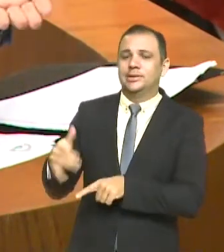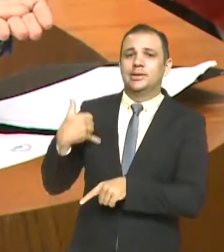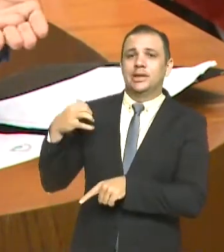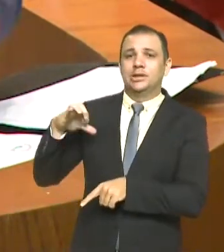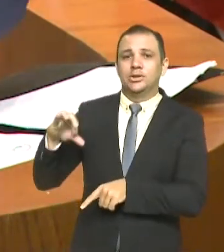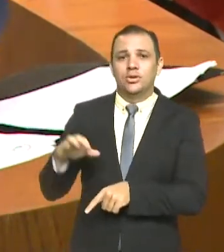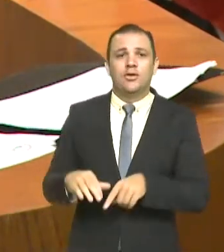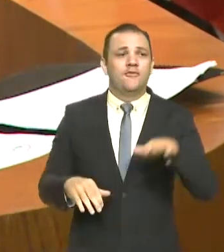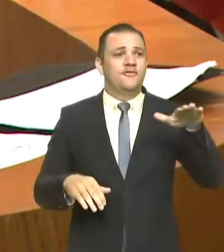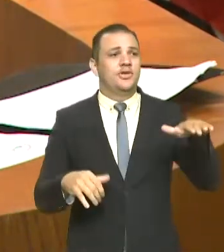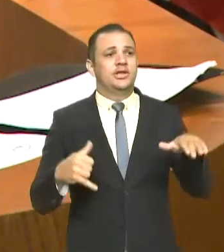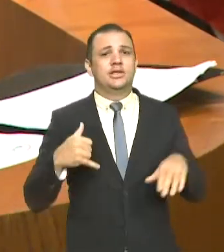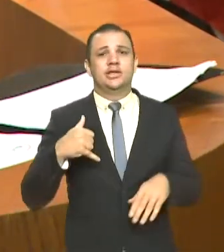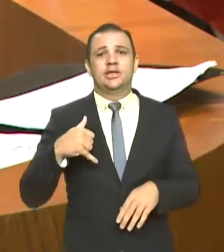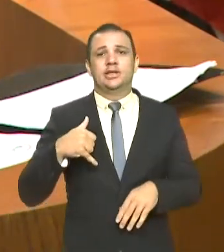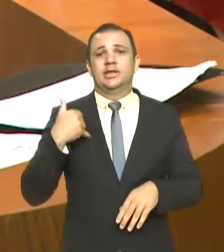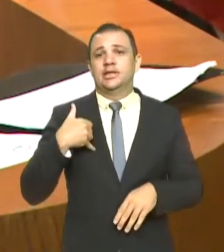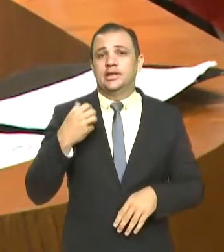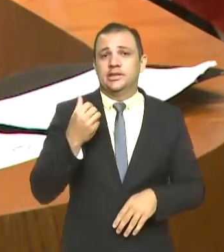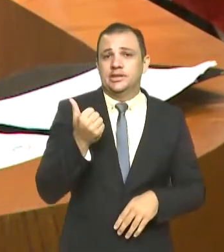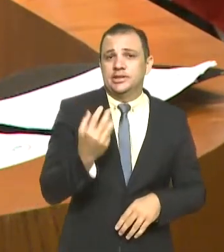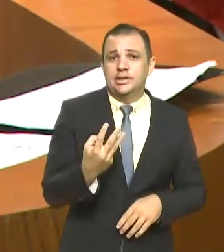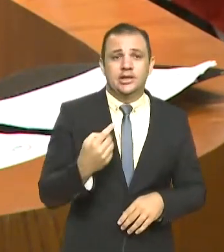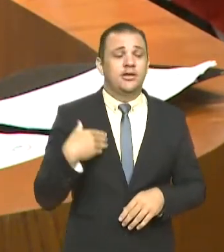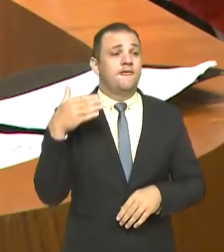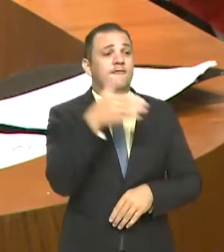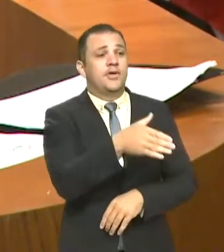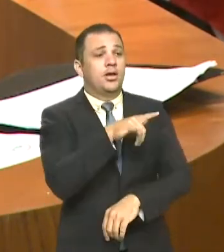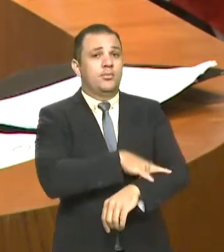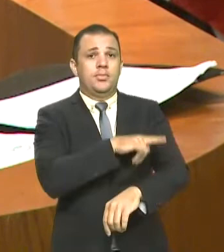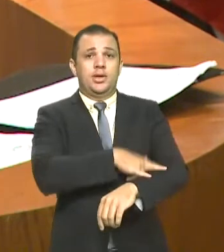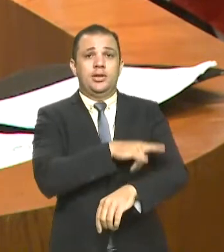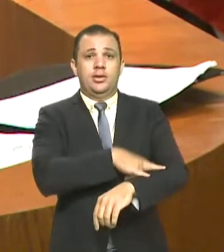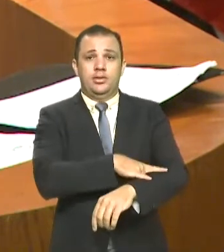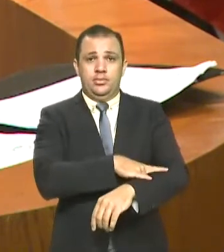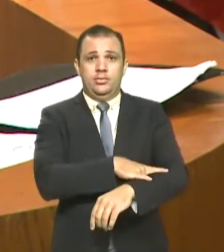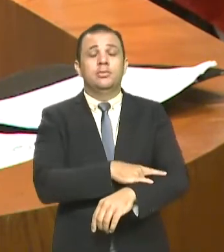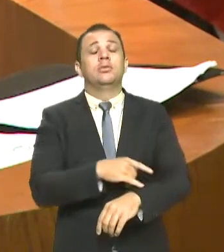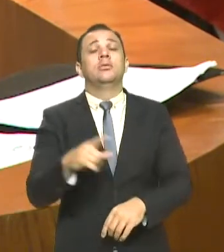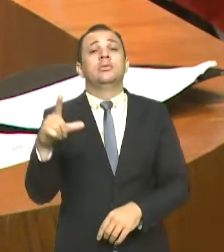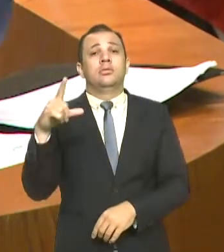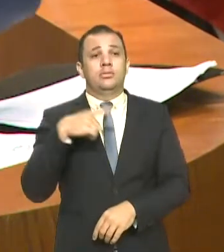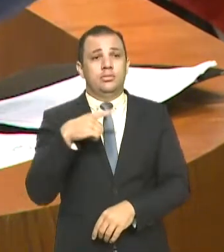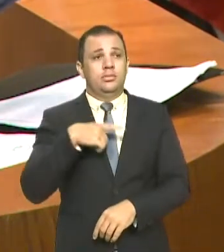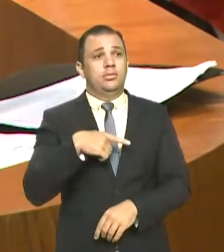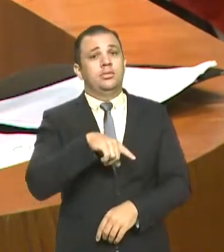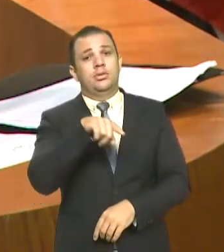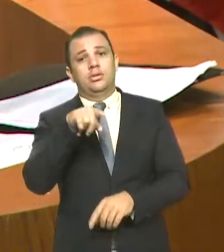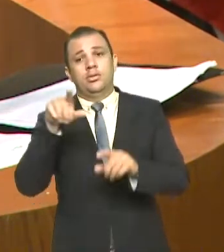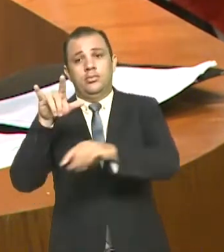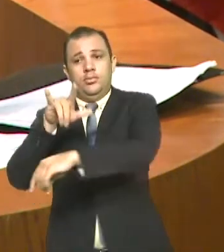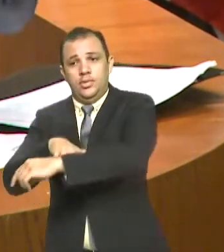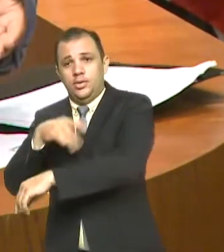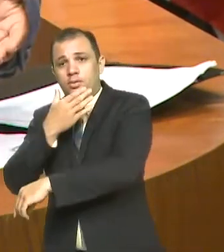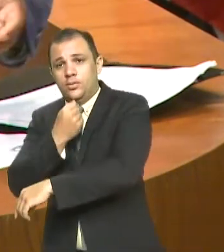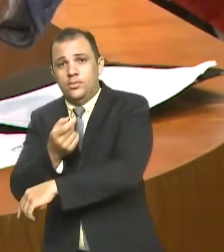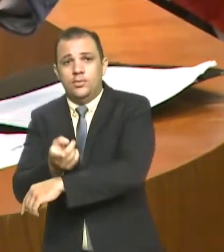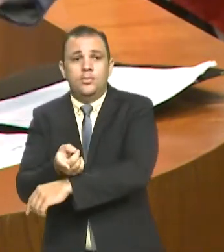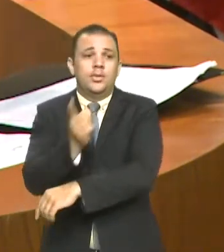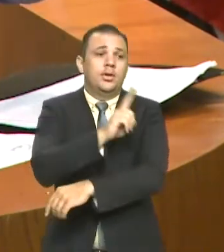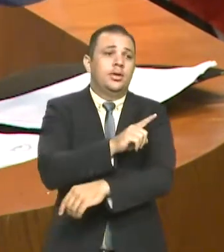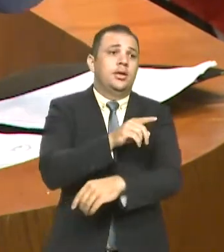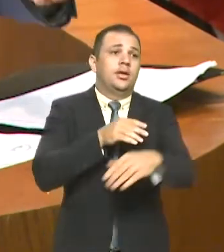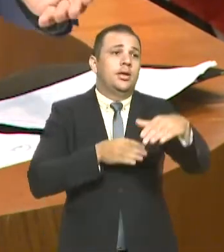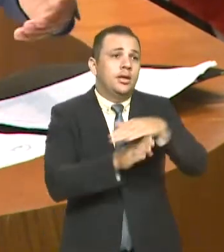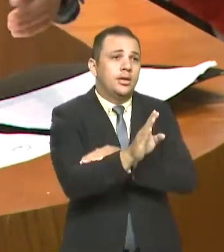um adolescente de 13 anos esteja usando o banheiro e um transexual masculino entre no banheiro